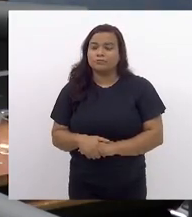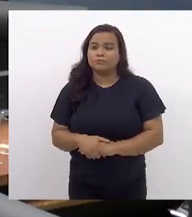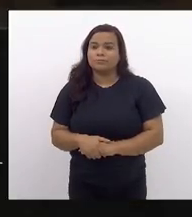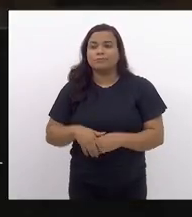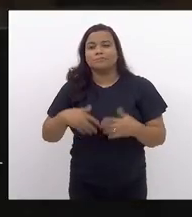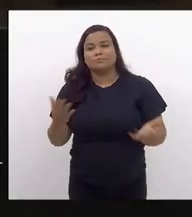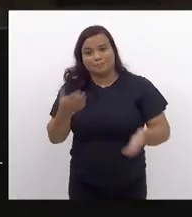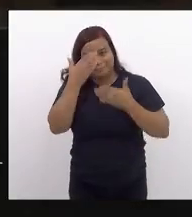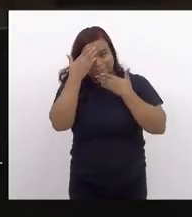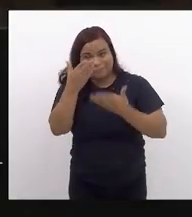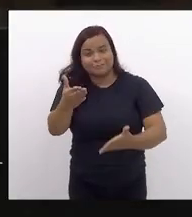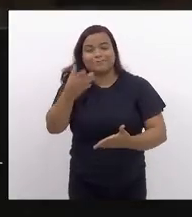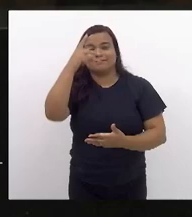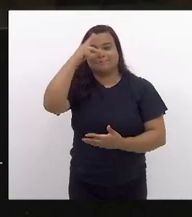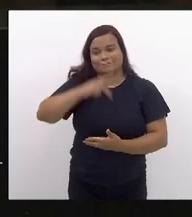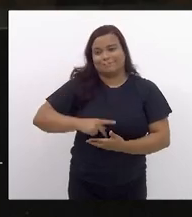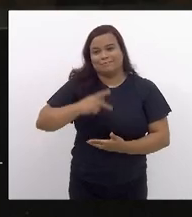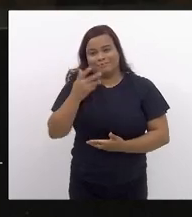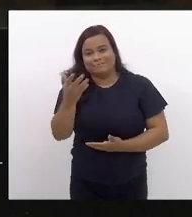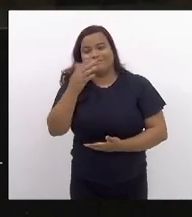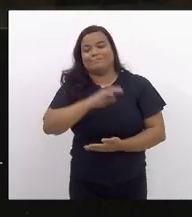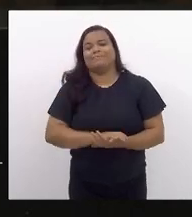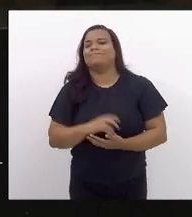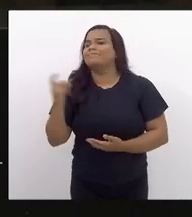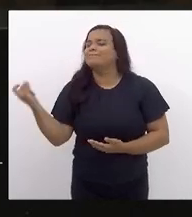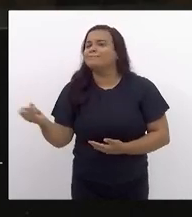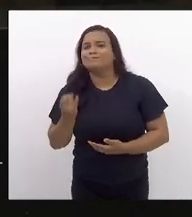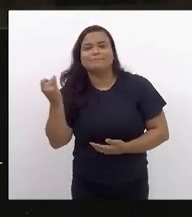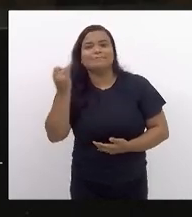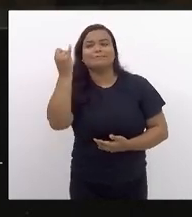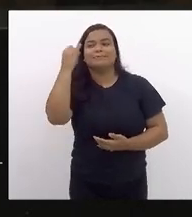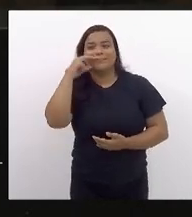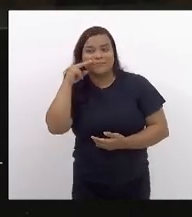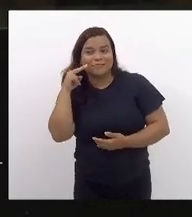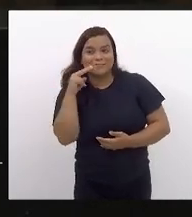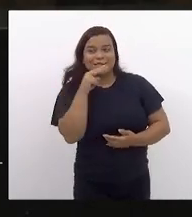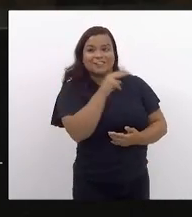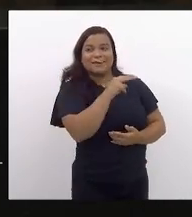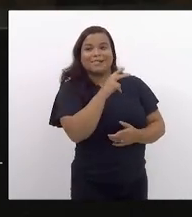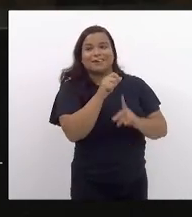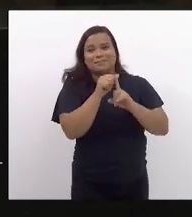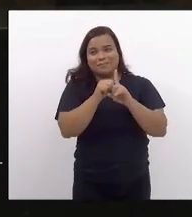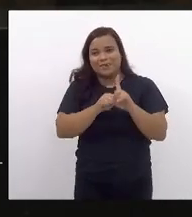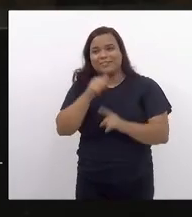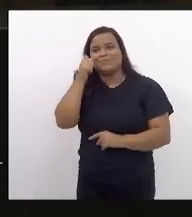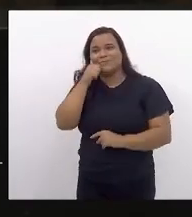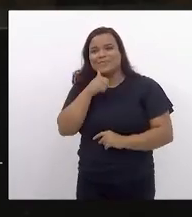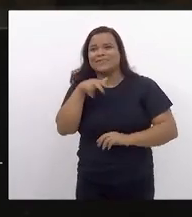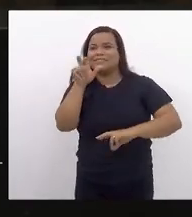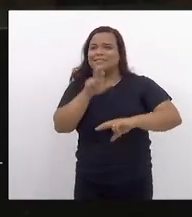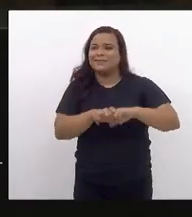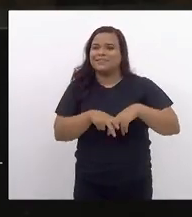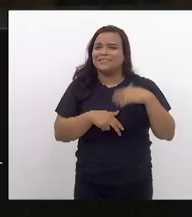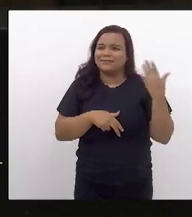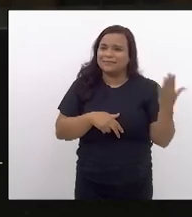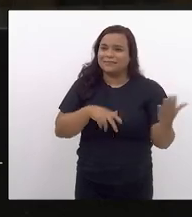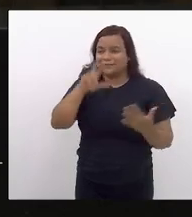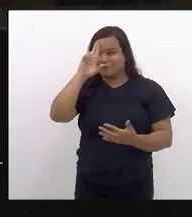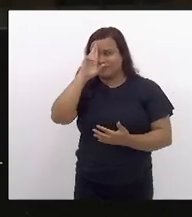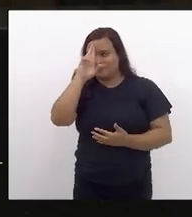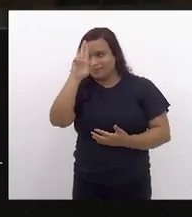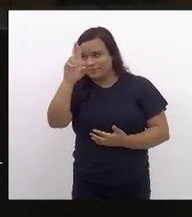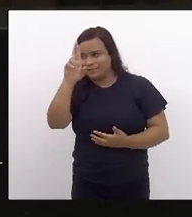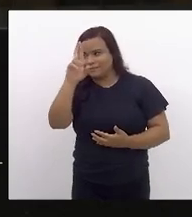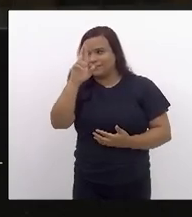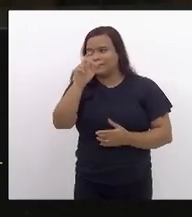Muito obrigada, senhora presidenta. Muito importante vê-la no mês das mulheres sentada nesse lugar, no mês